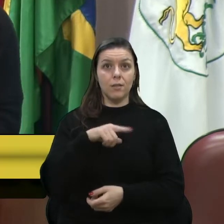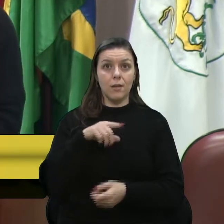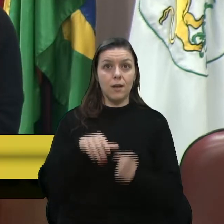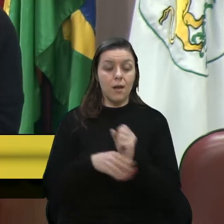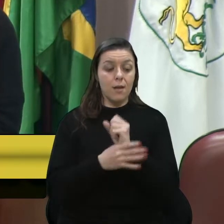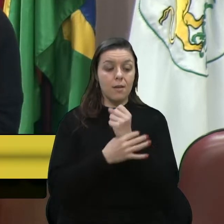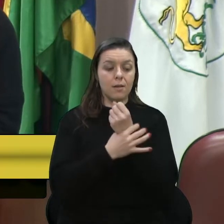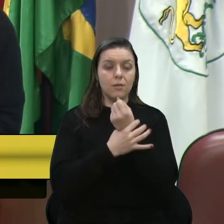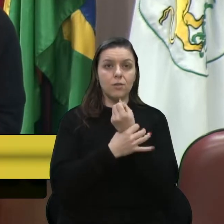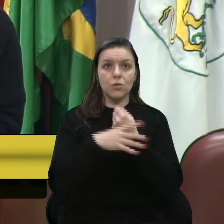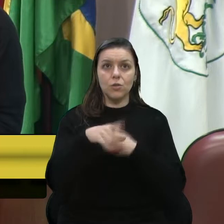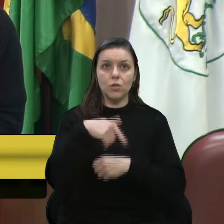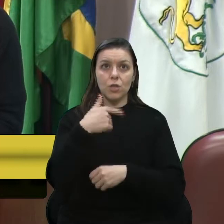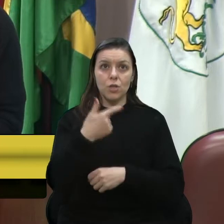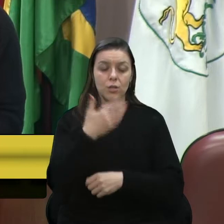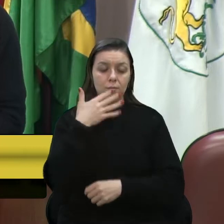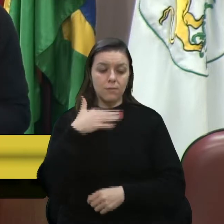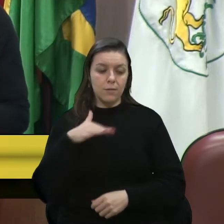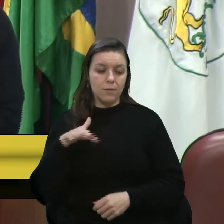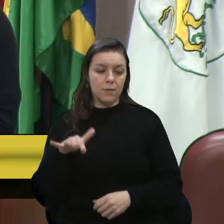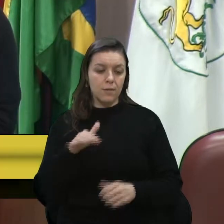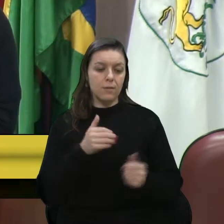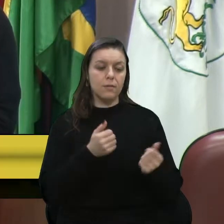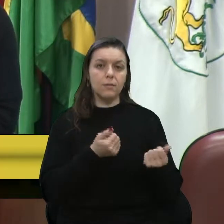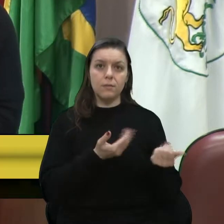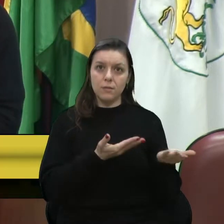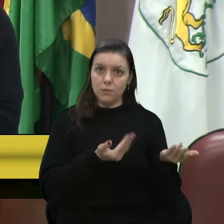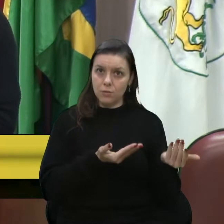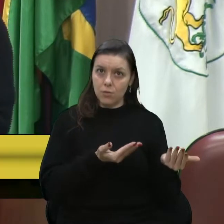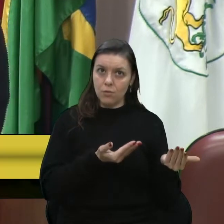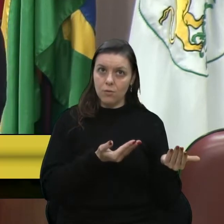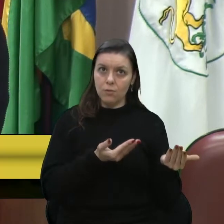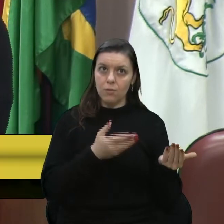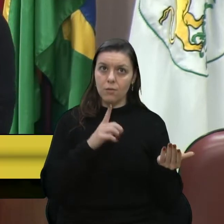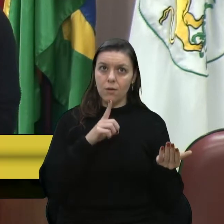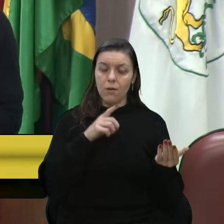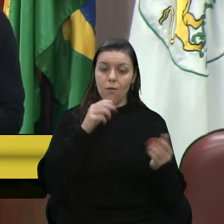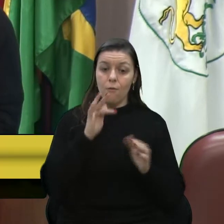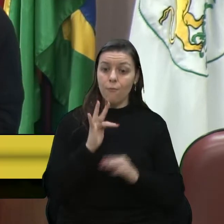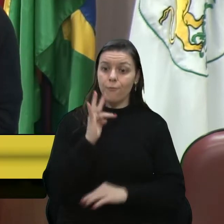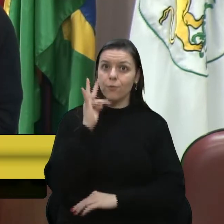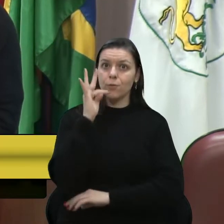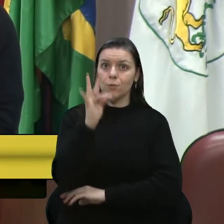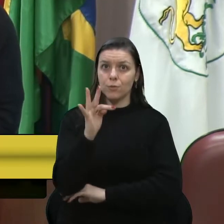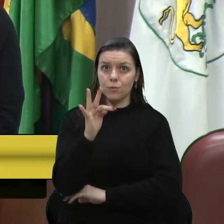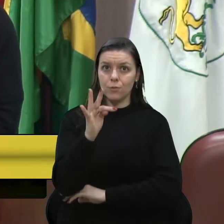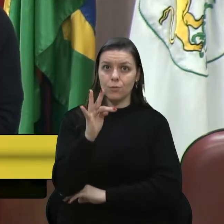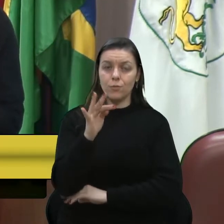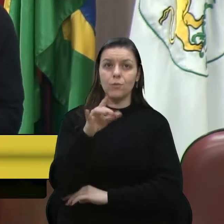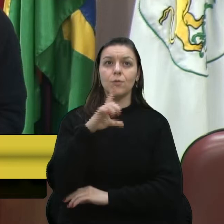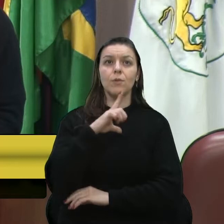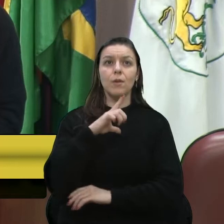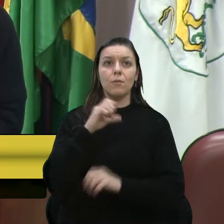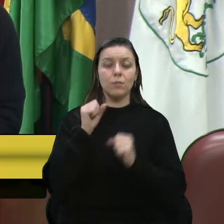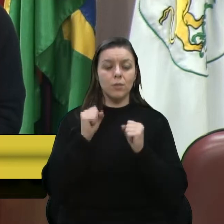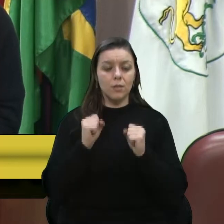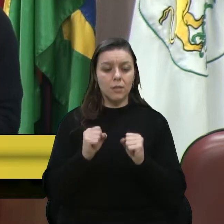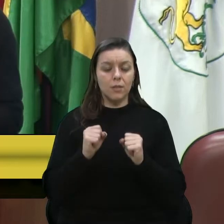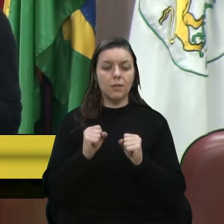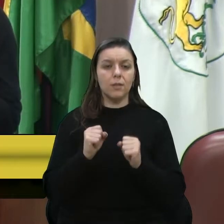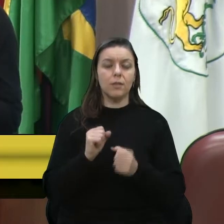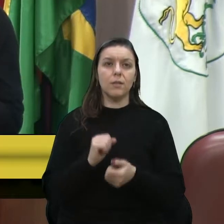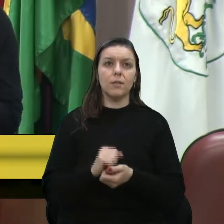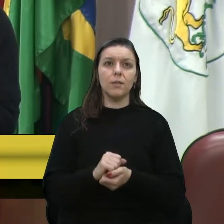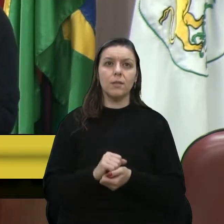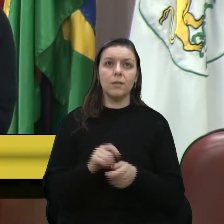para demais crianças e adolescentes. É essa sensação de futuro, essa sensação de poder esperançar e